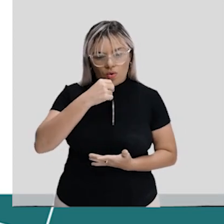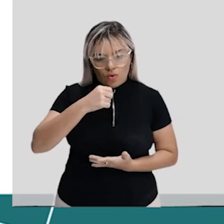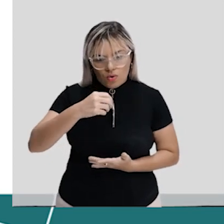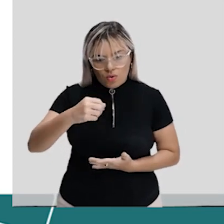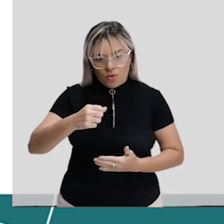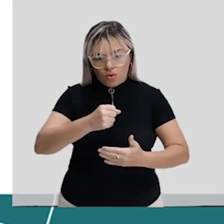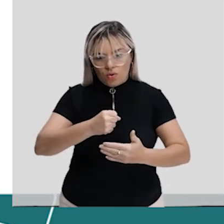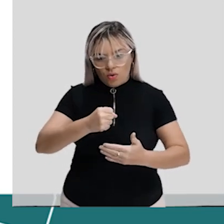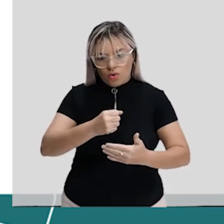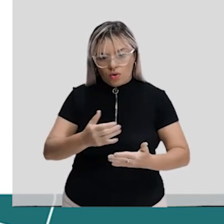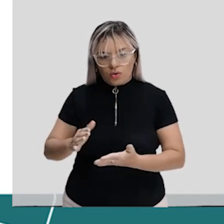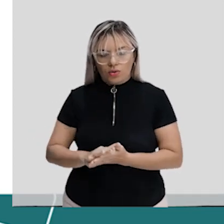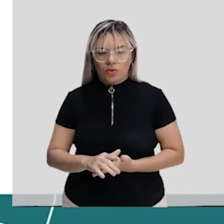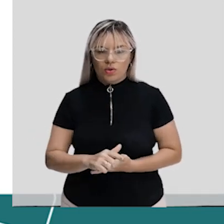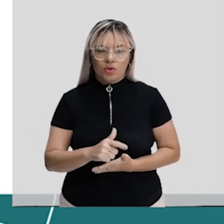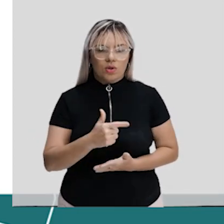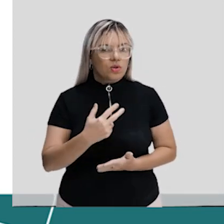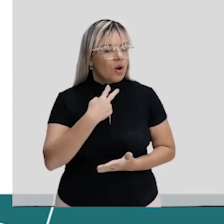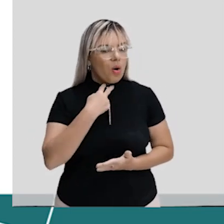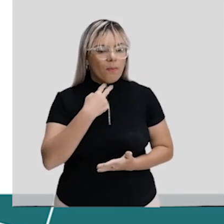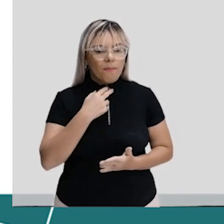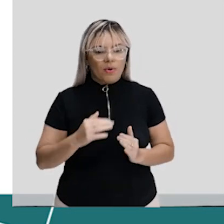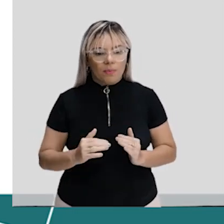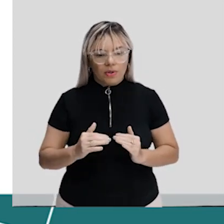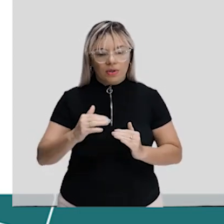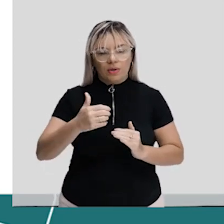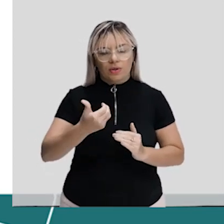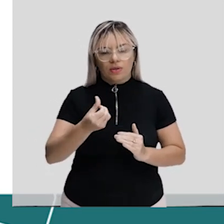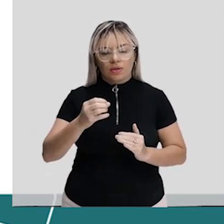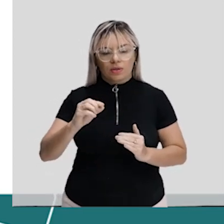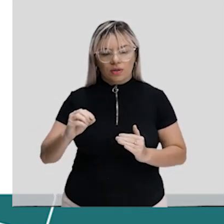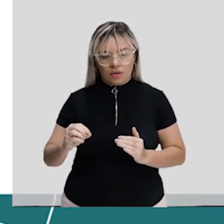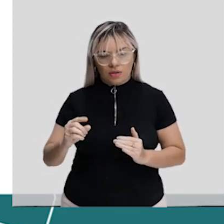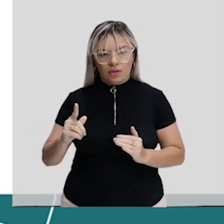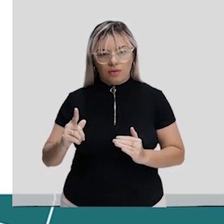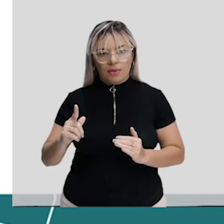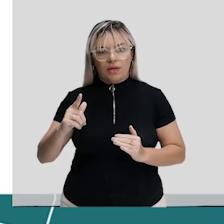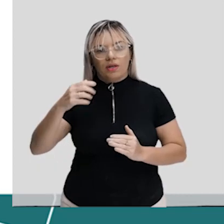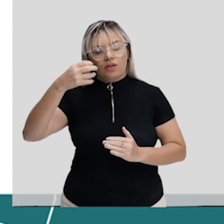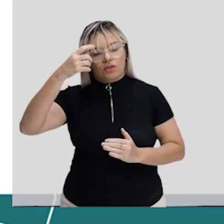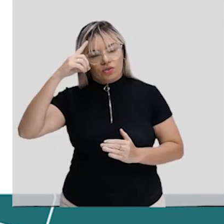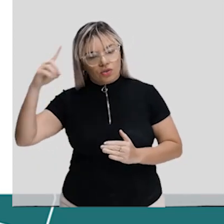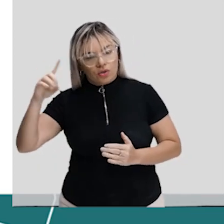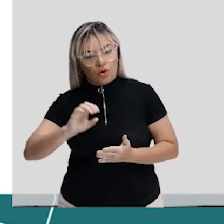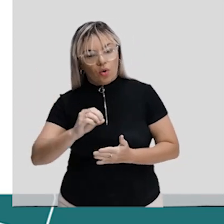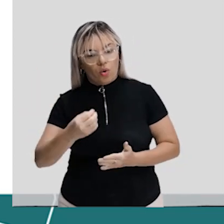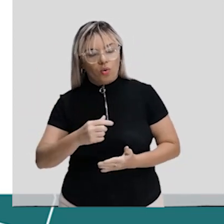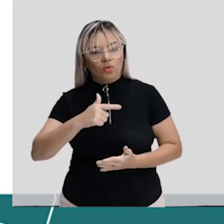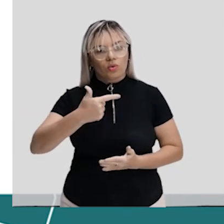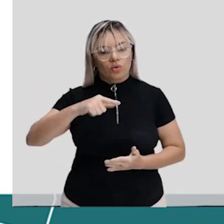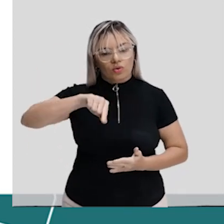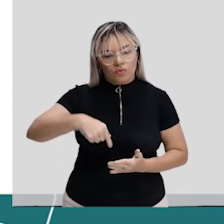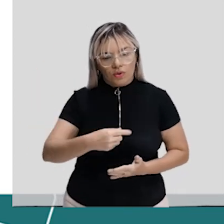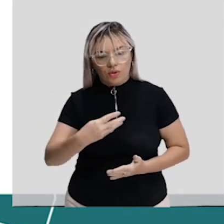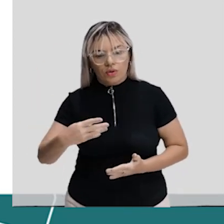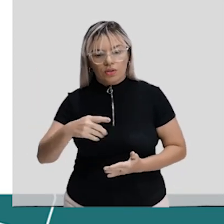diárias ou 2,4 gramas de sódio. Considerando que o sal de cozinha é composto